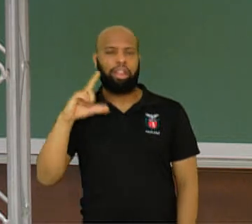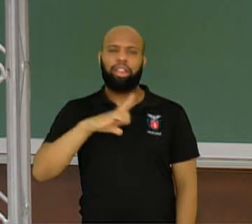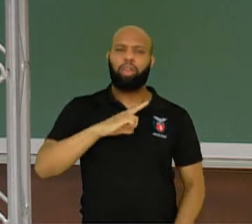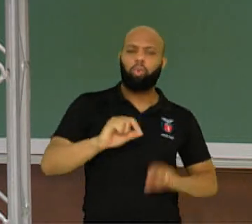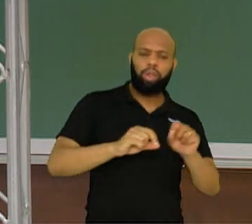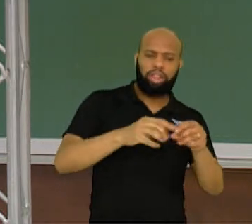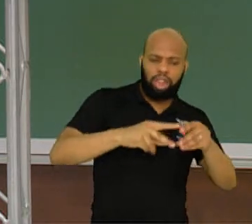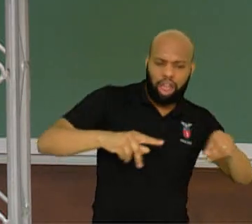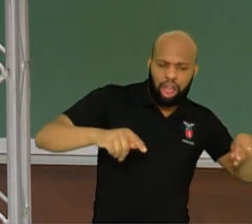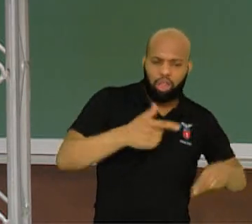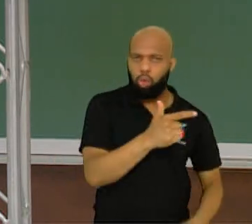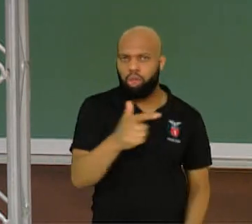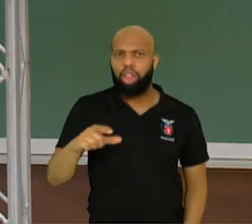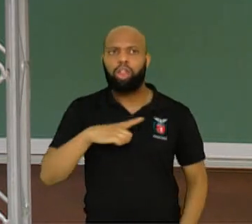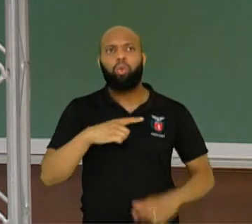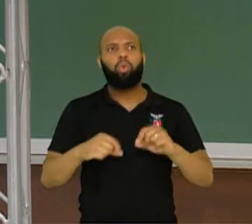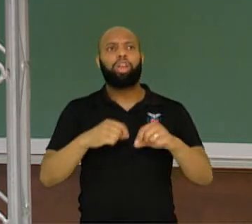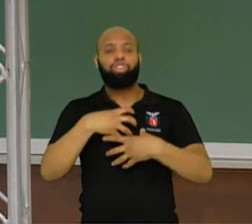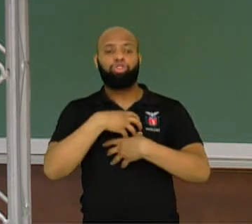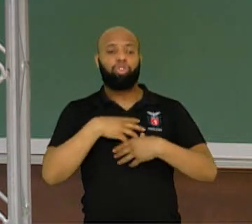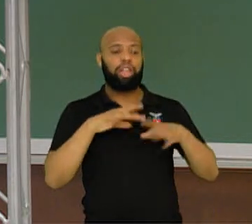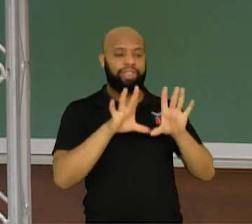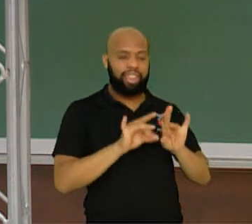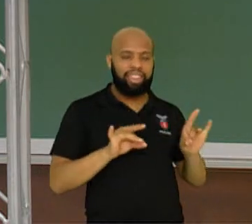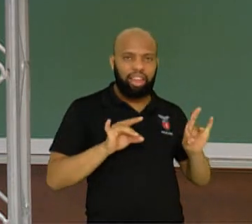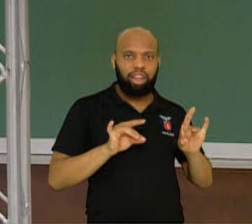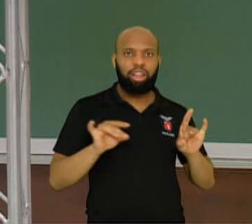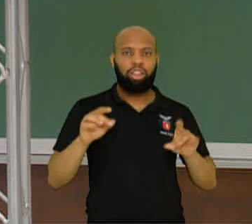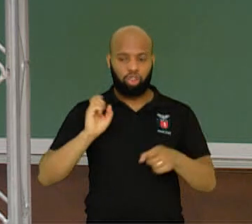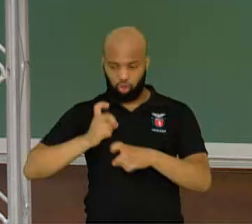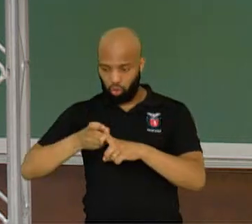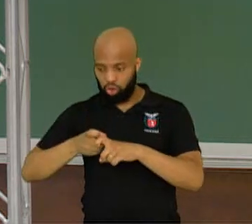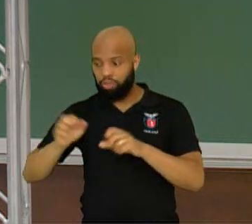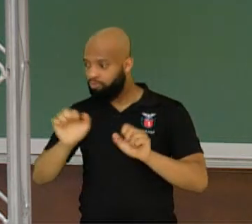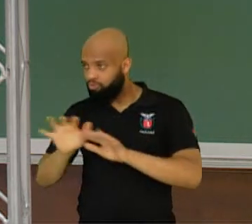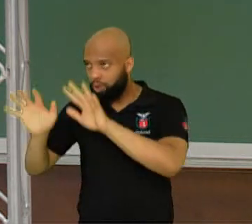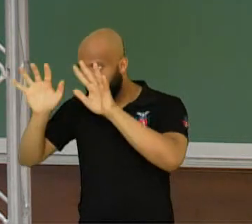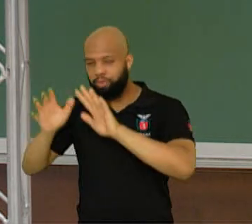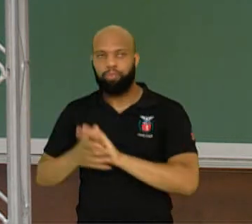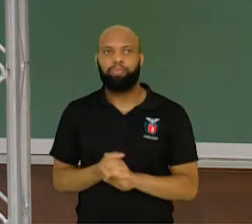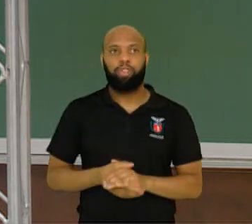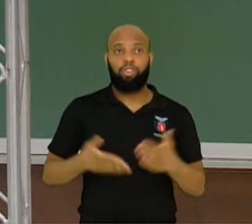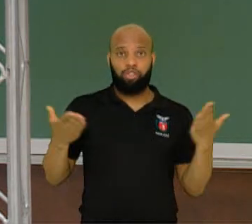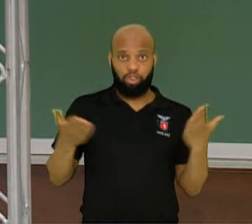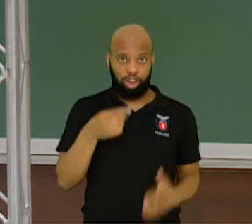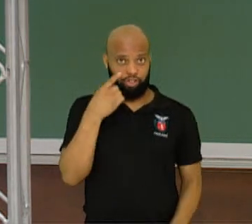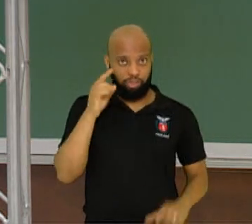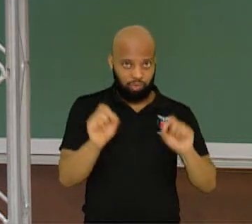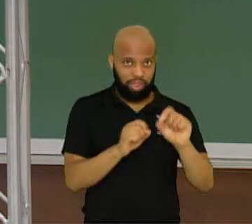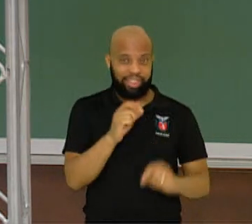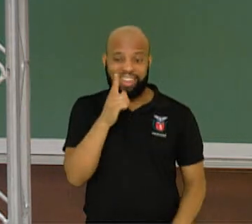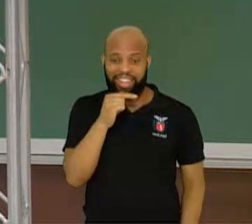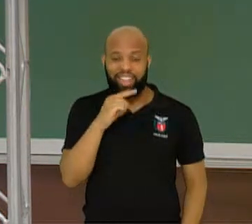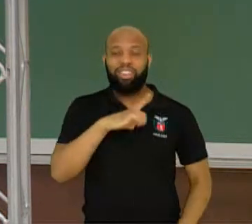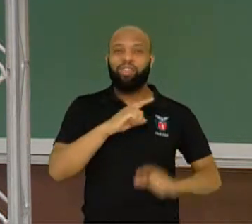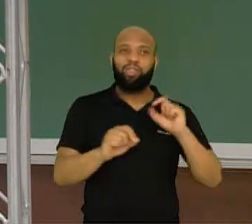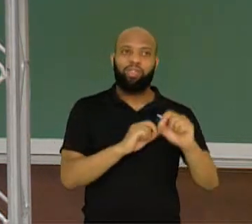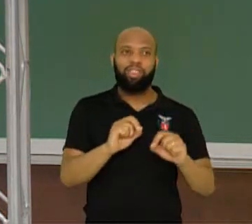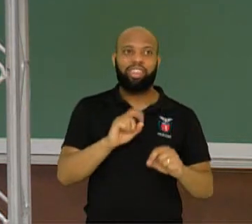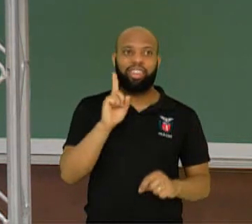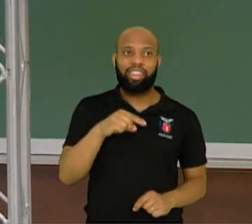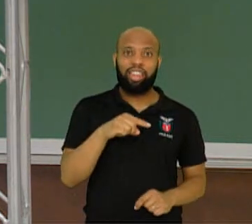sais, se está no estado líquido, sólido ou de vapor. Então, aqui, essa gota d'água eu chamo